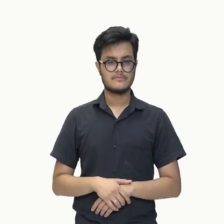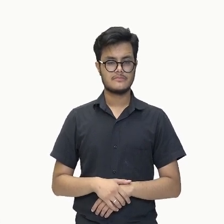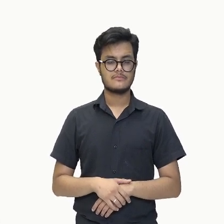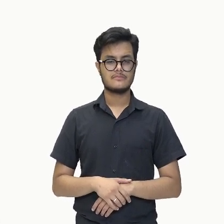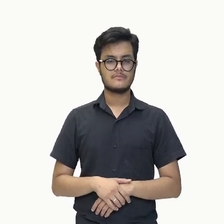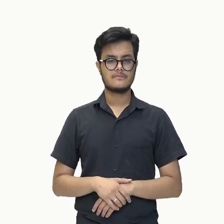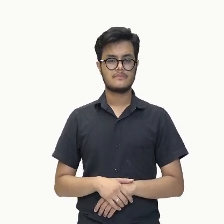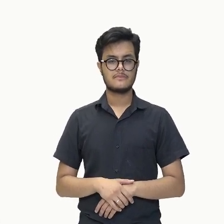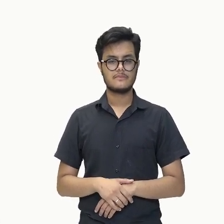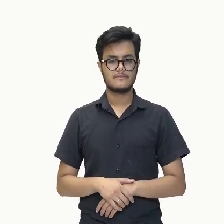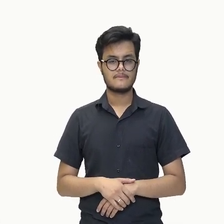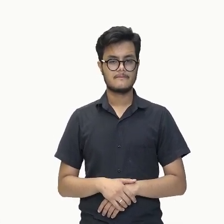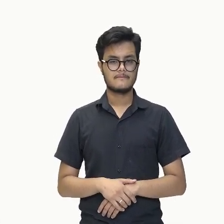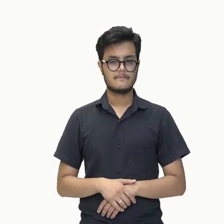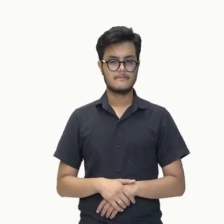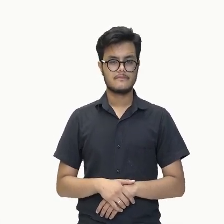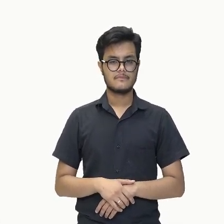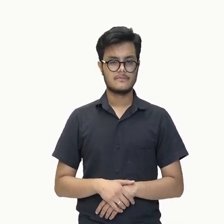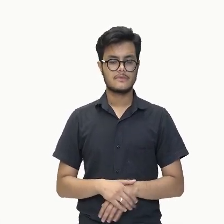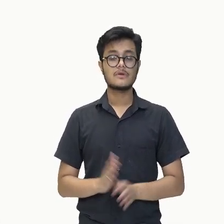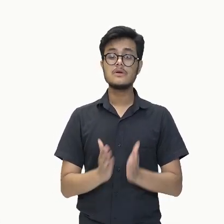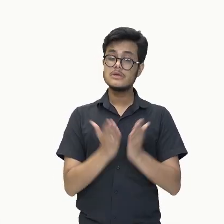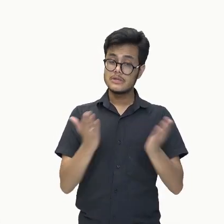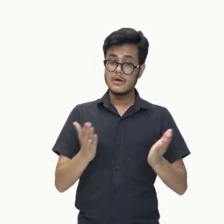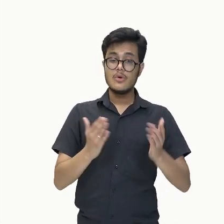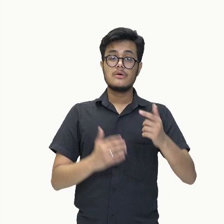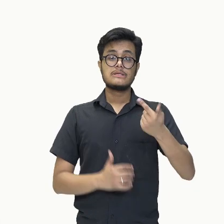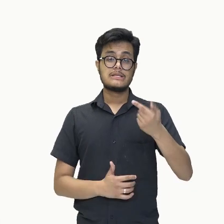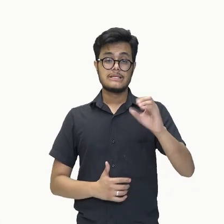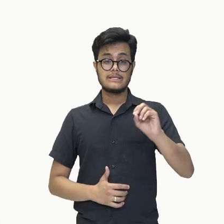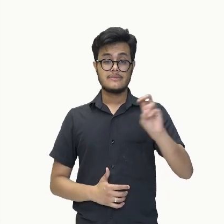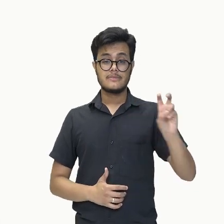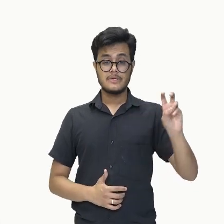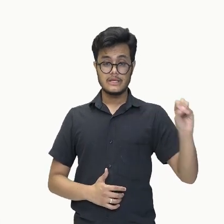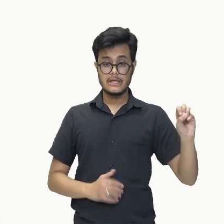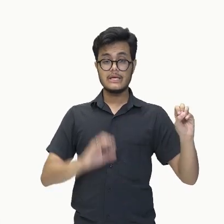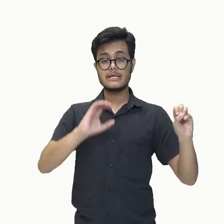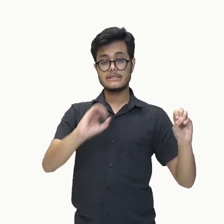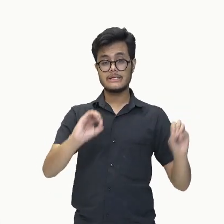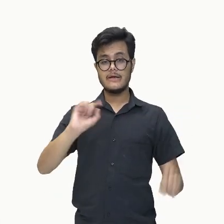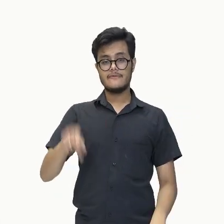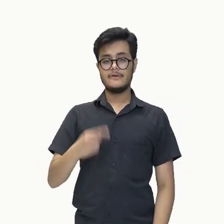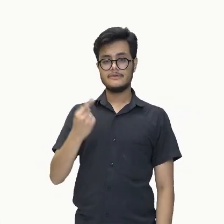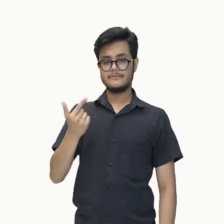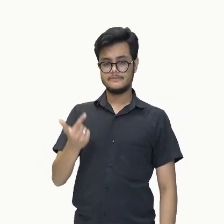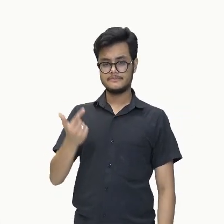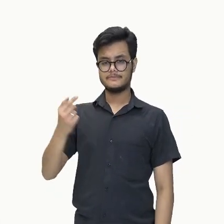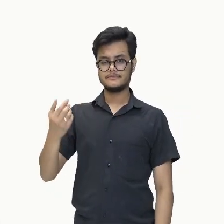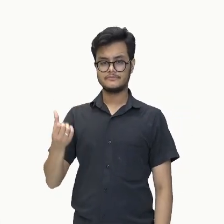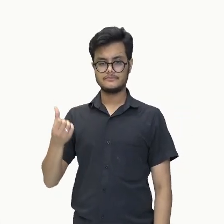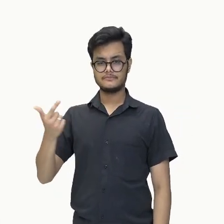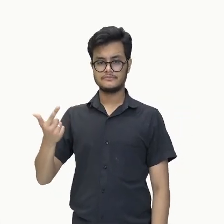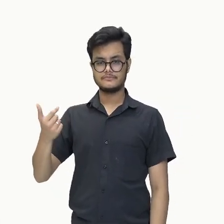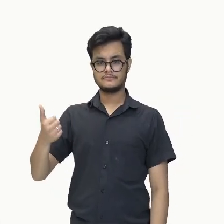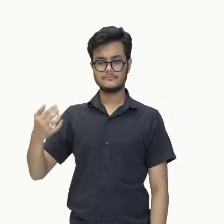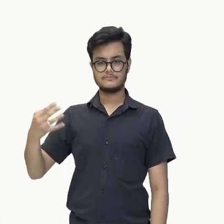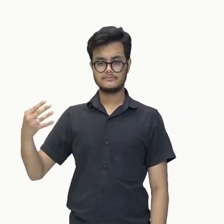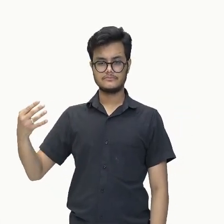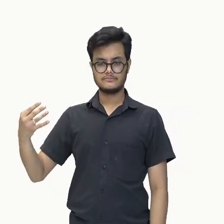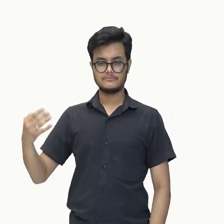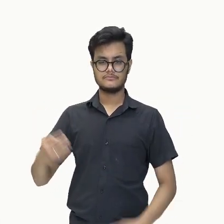fim, multiplicamos 70.500 pelo valor da nossa potência ali, 0,8 elevado a